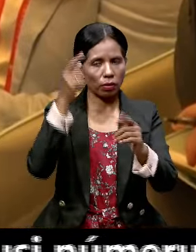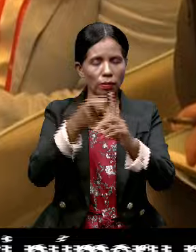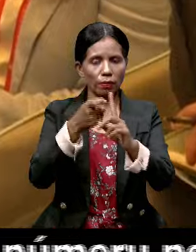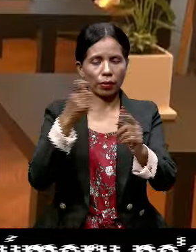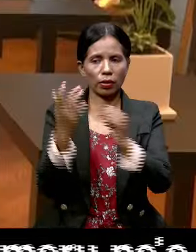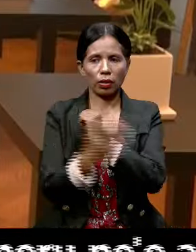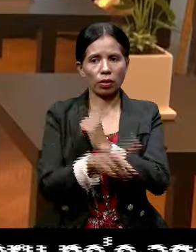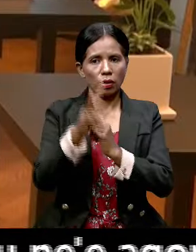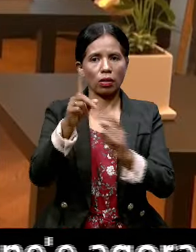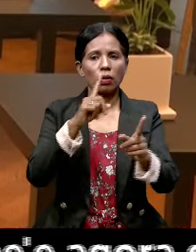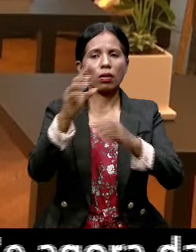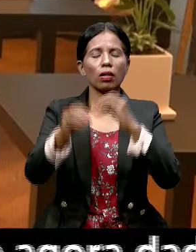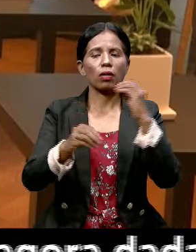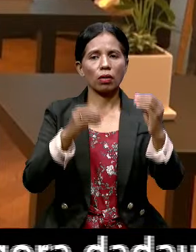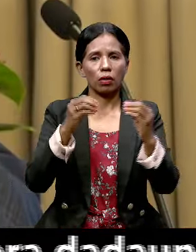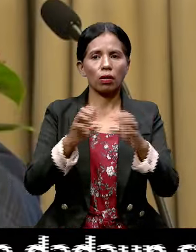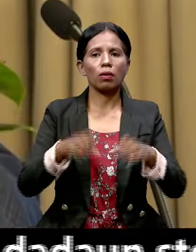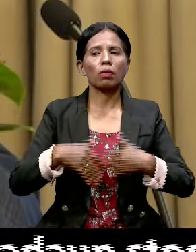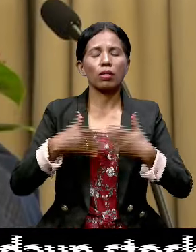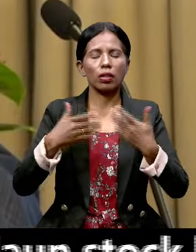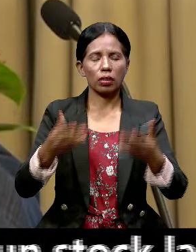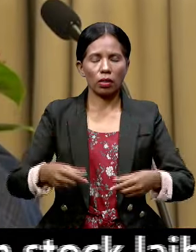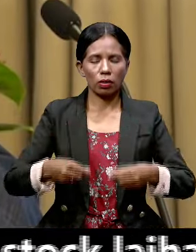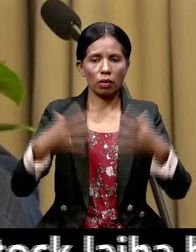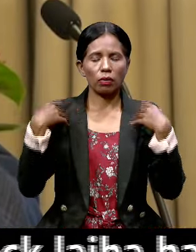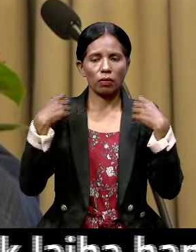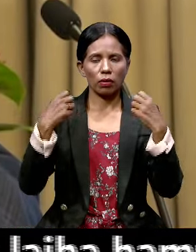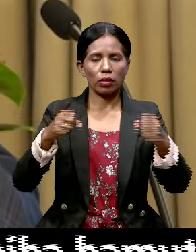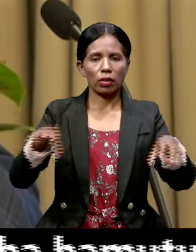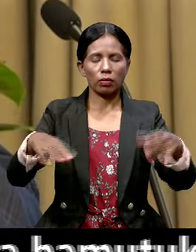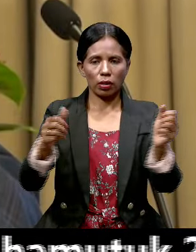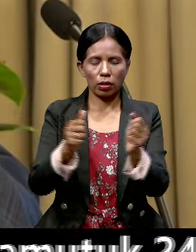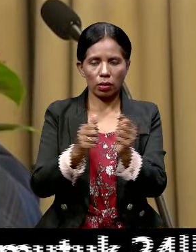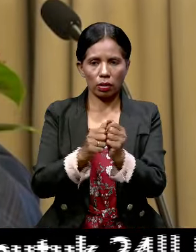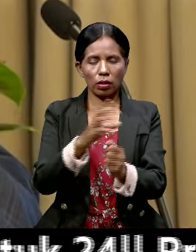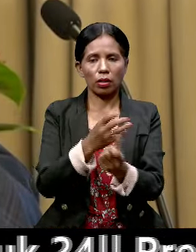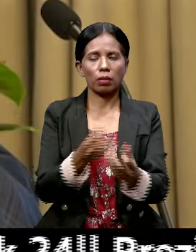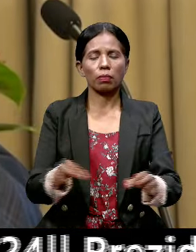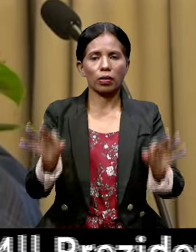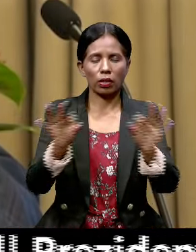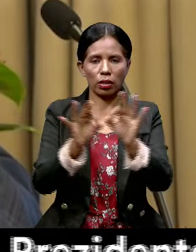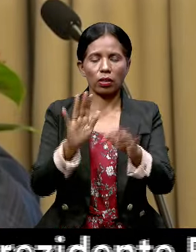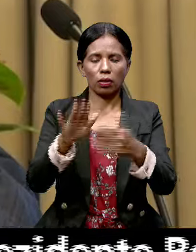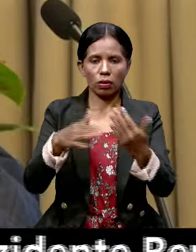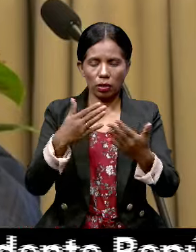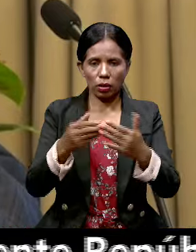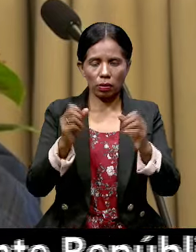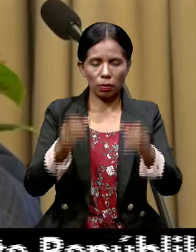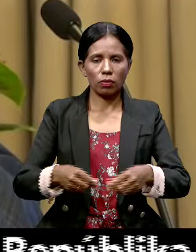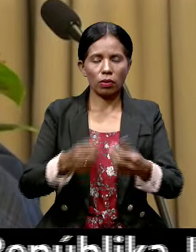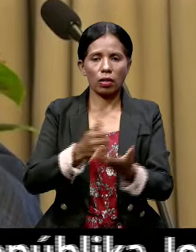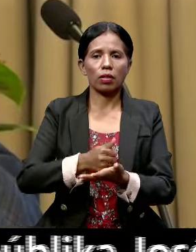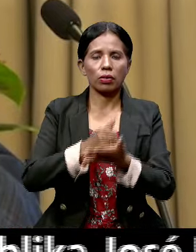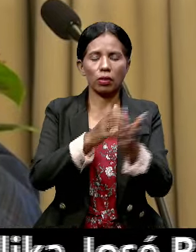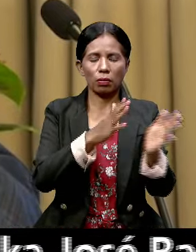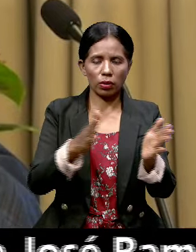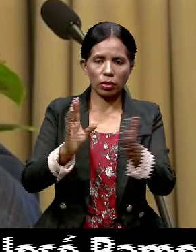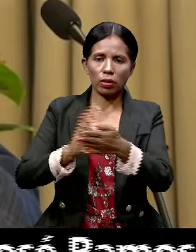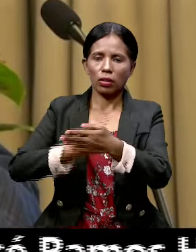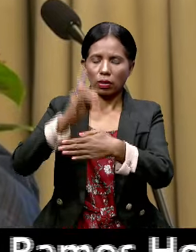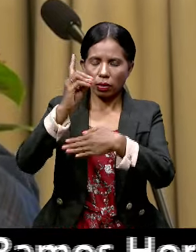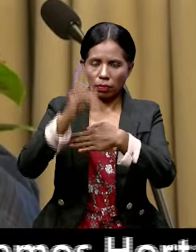Rairuane, colega Conabá, o INSA atu fortalece na fatin cooperação e setor prioridade sira, lune belefo apoio ba processo de